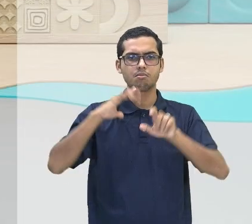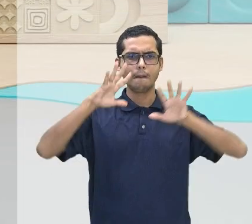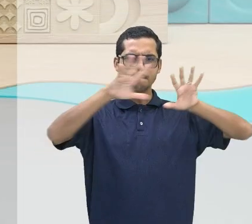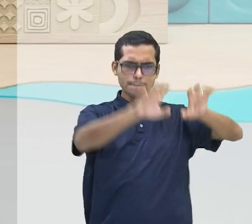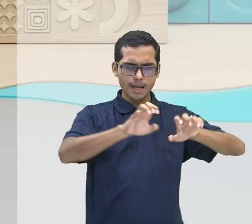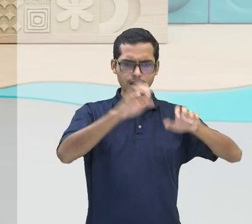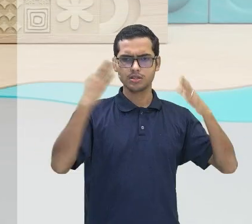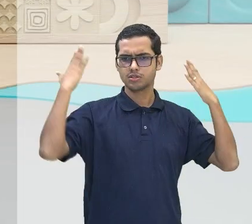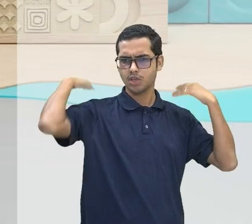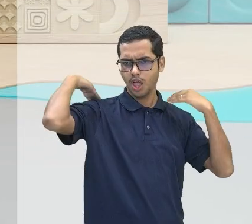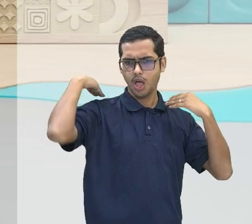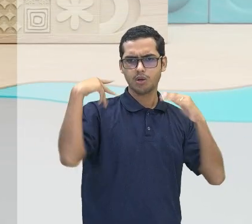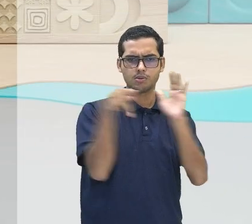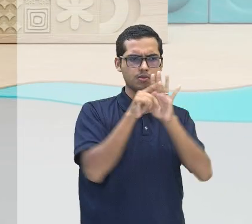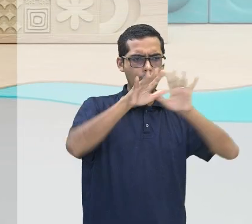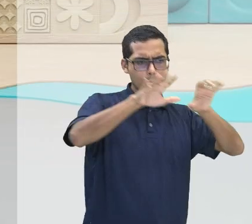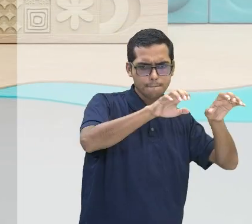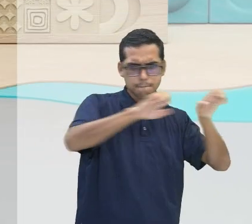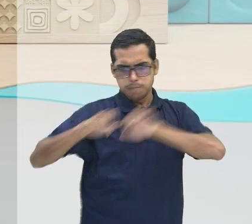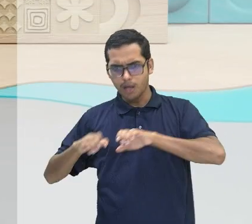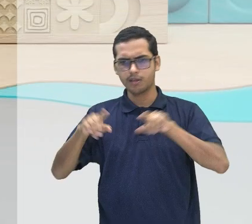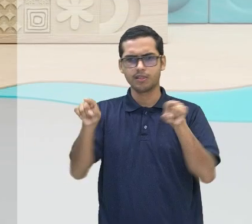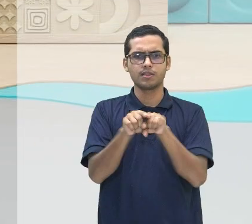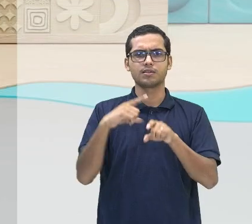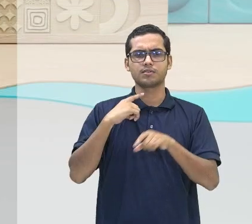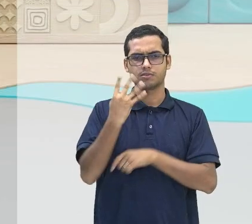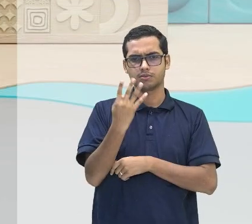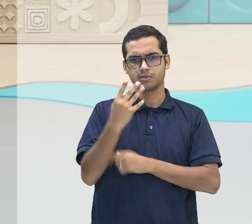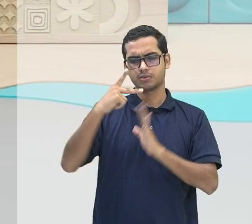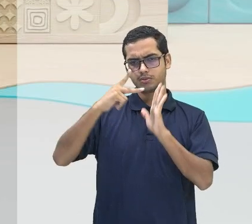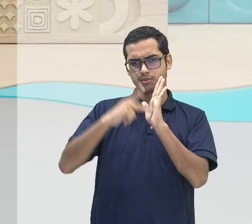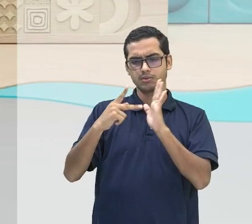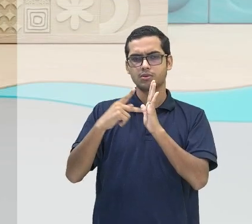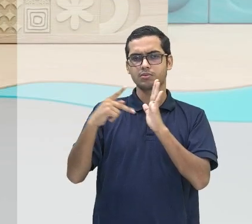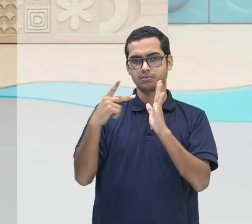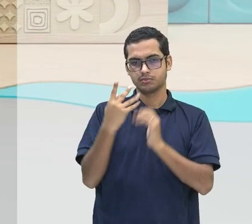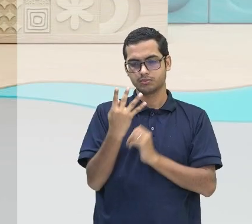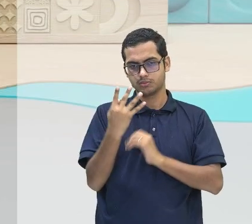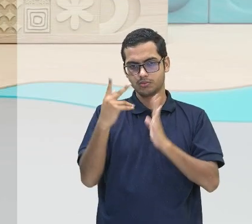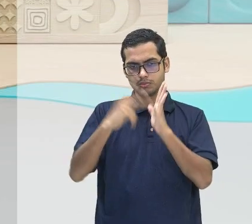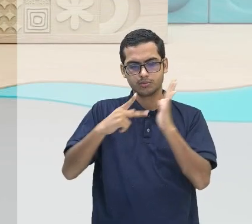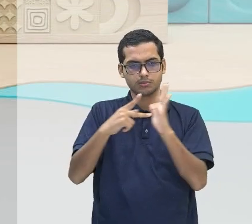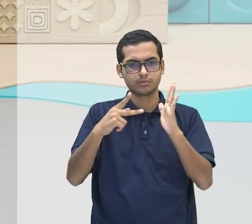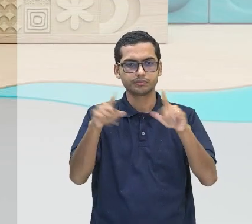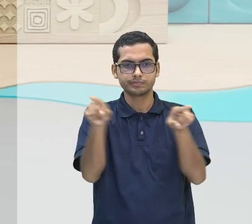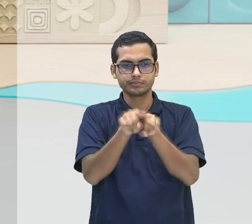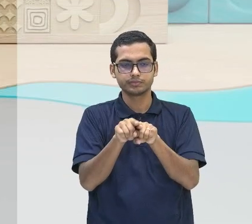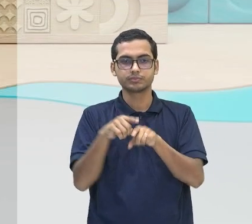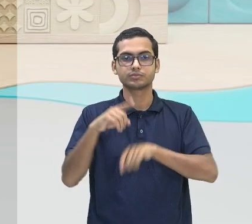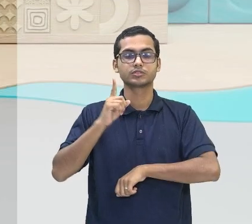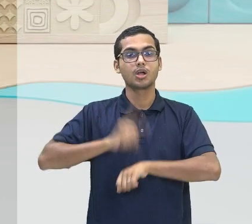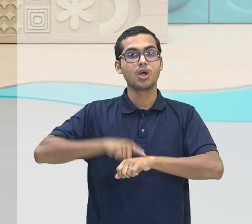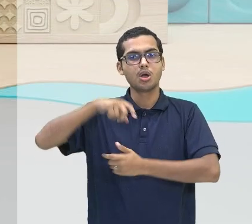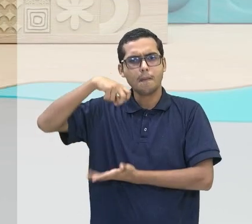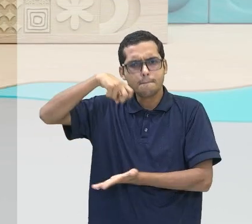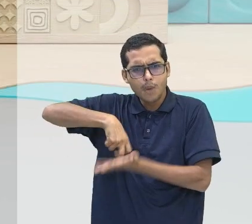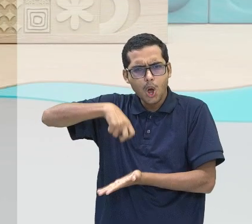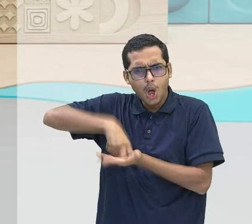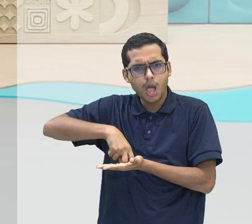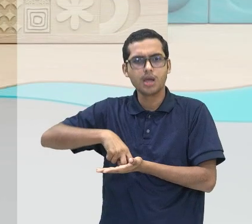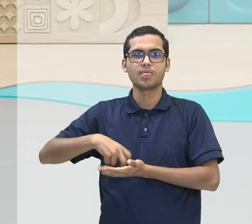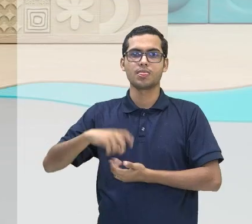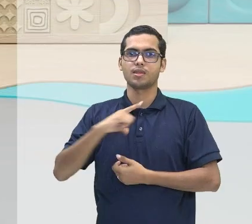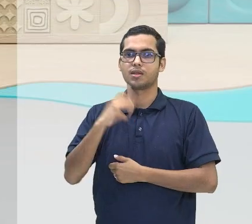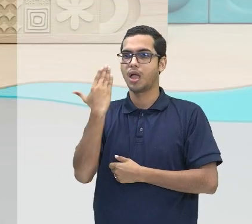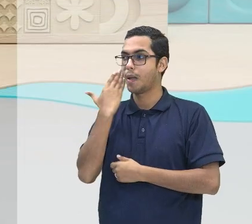4 pontos, ok? E a respeito da punição que um atleta pode sofrer durante a luta, ela pode gerar perdas